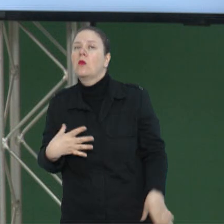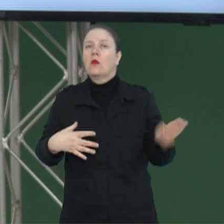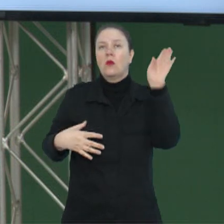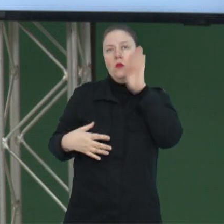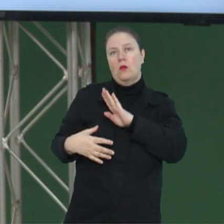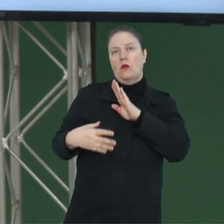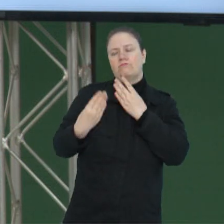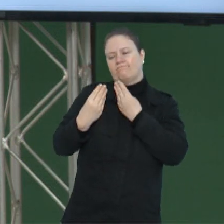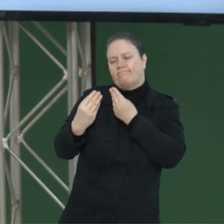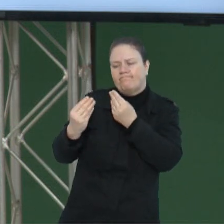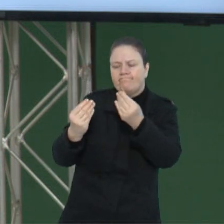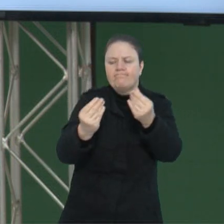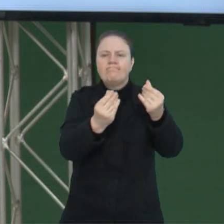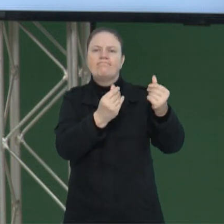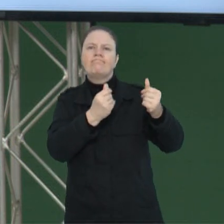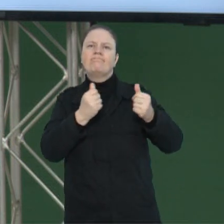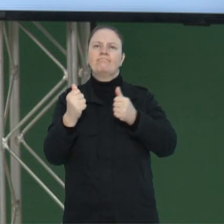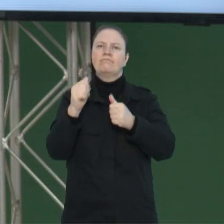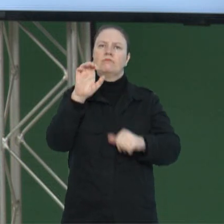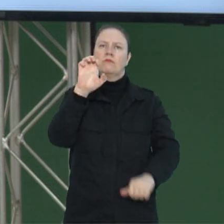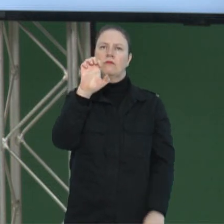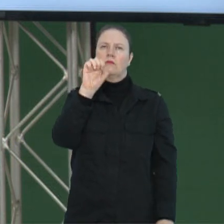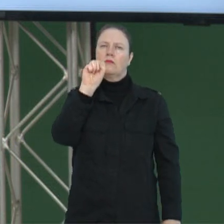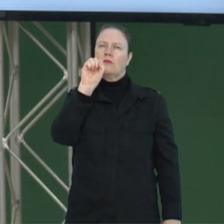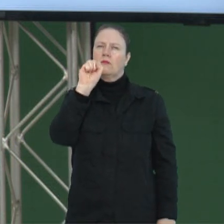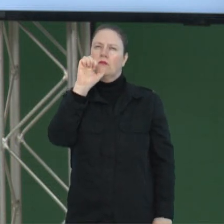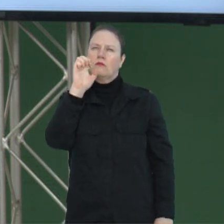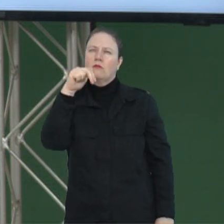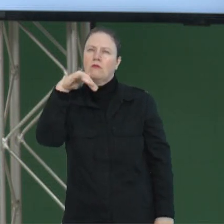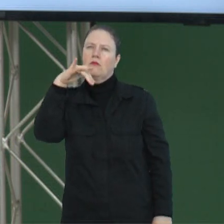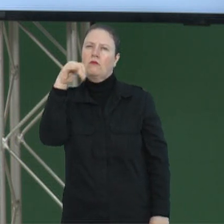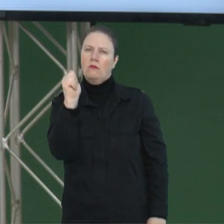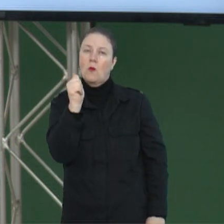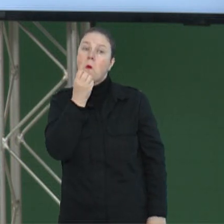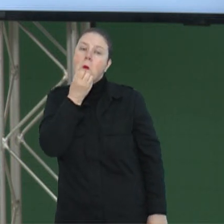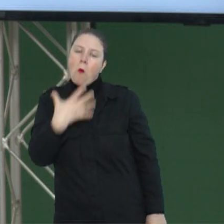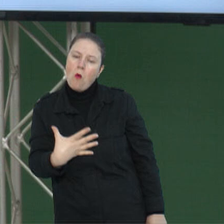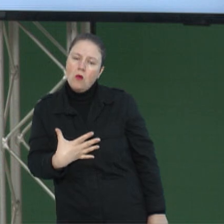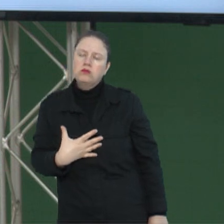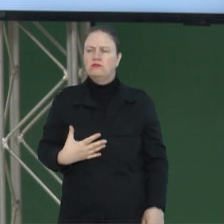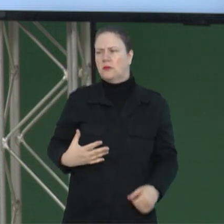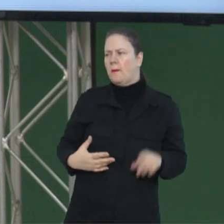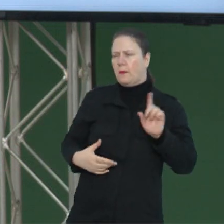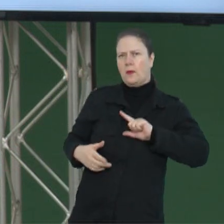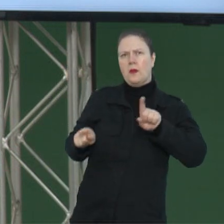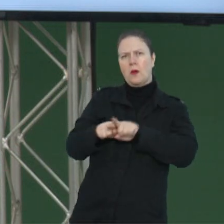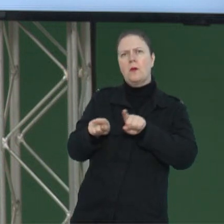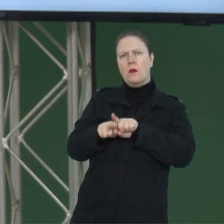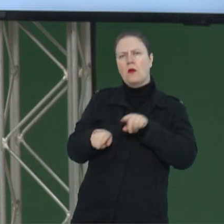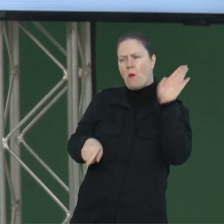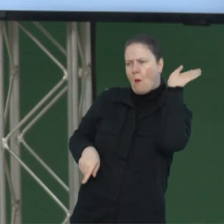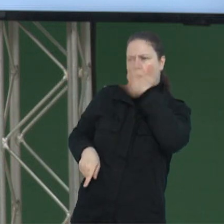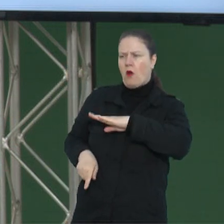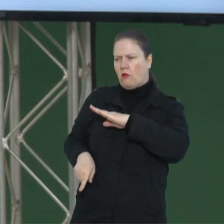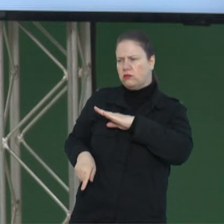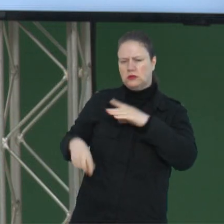enquanto essência. Existe uma essência do bem, uma essência do mal, e o mundo é uma constante briga do bem contra o mal, tá? Santo Agostinho vai